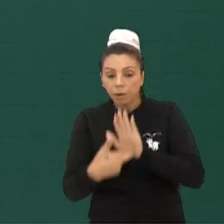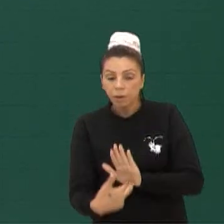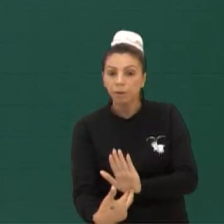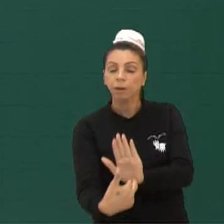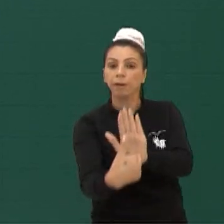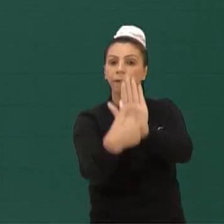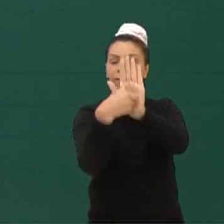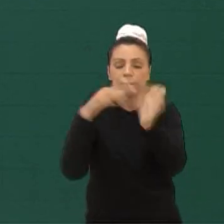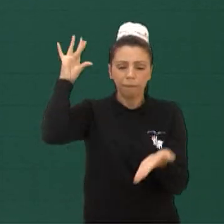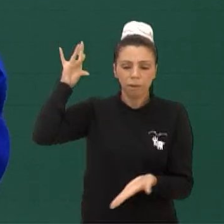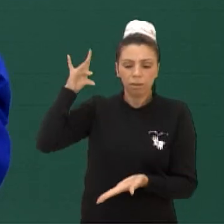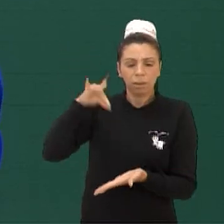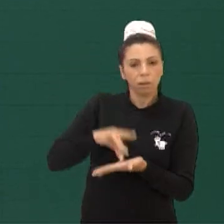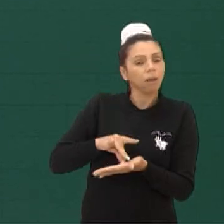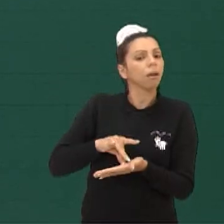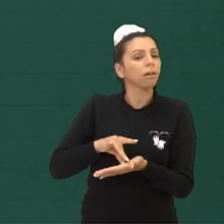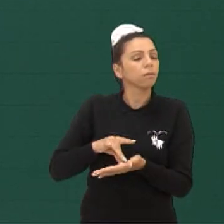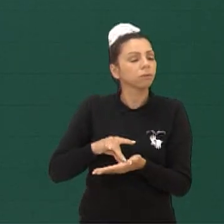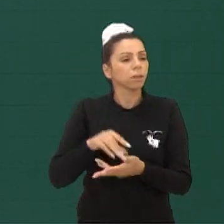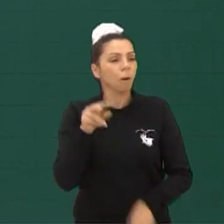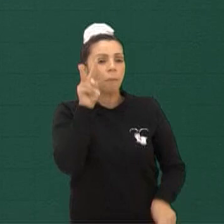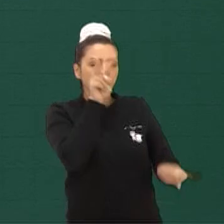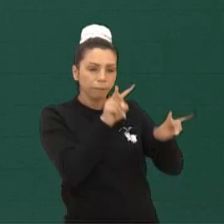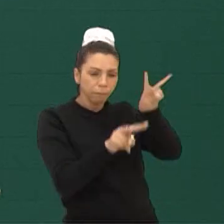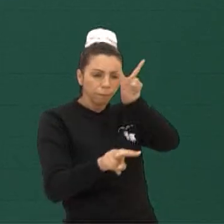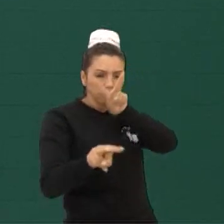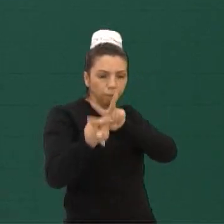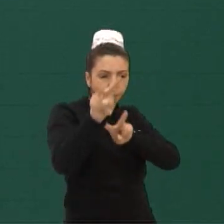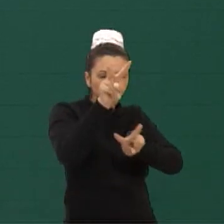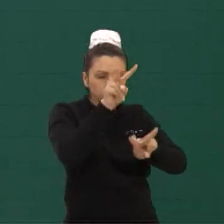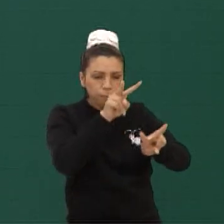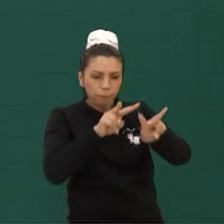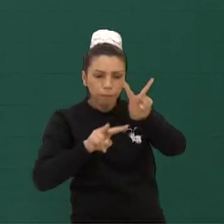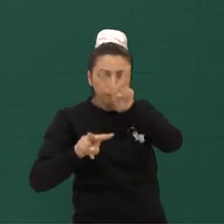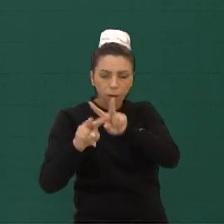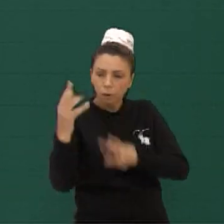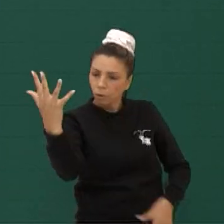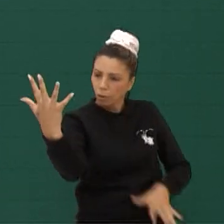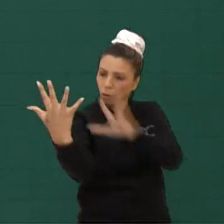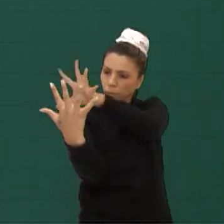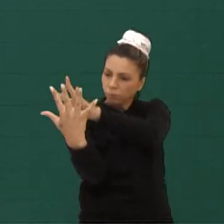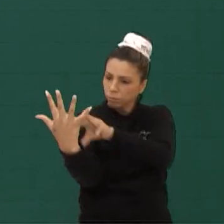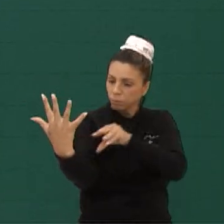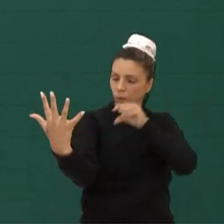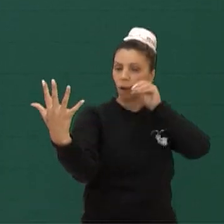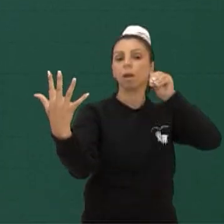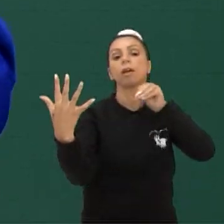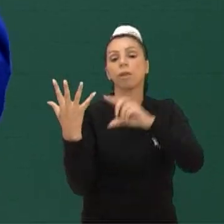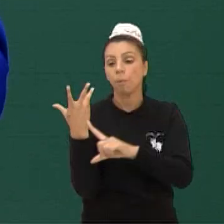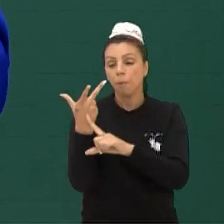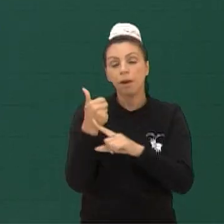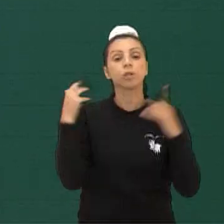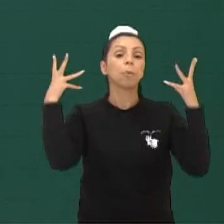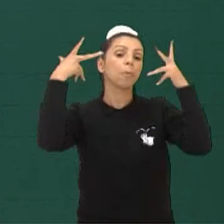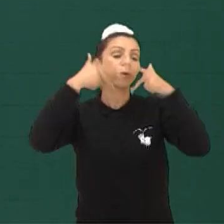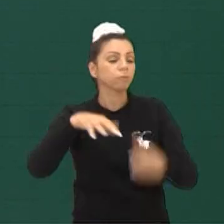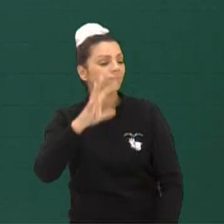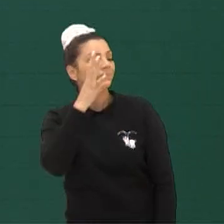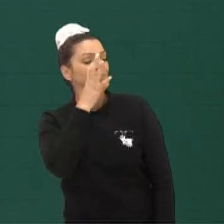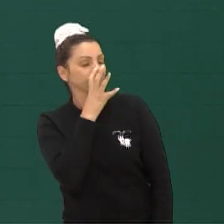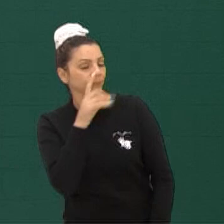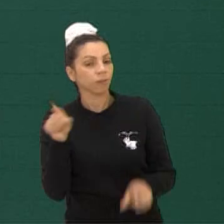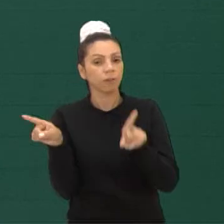mais real possível aquilo que o artista vê, trazendo uma obra muito bonita de ser apreciada. Tá? Esse seria o padrão de